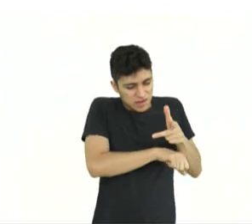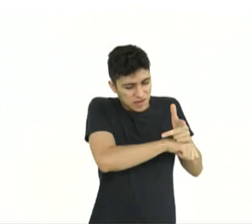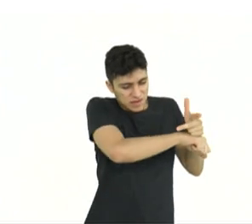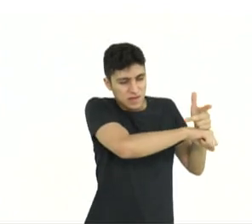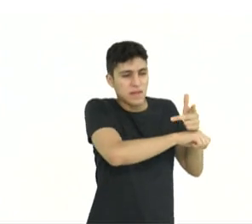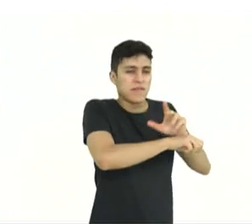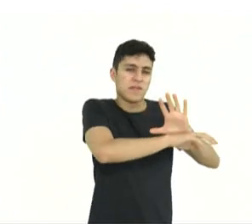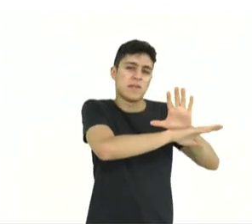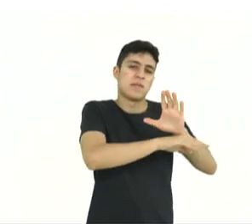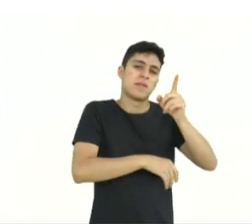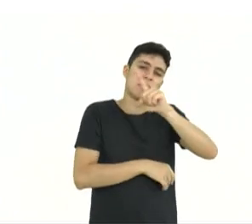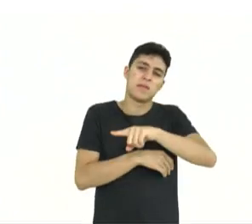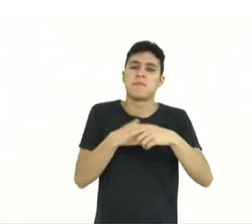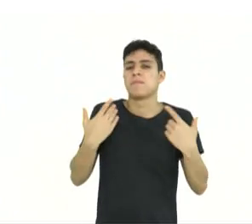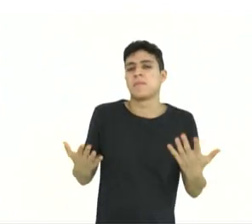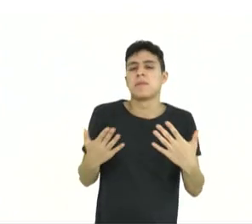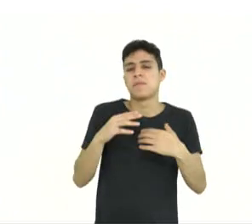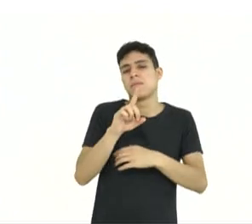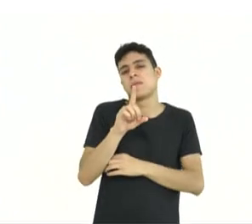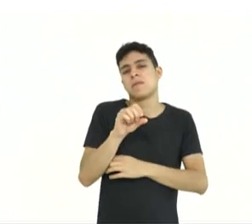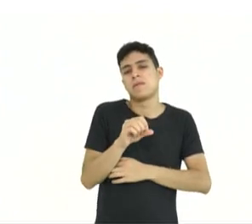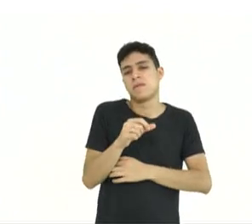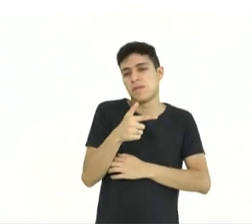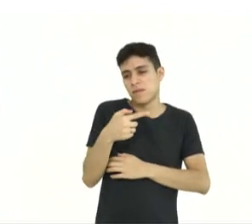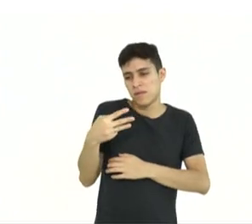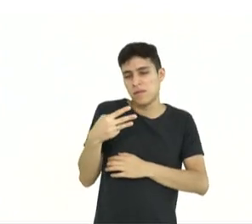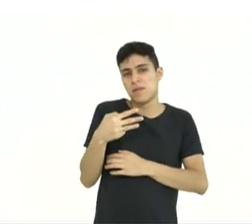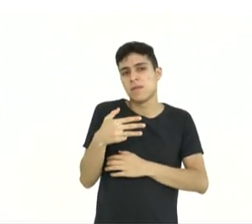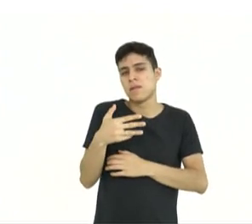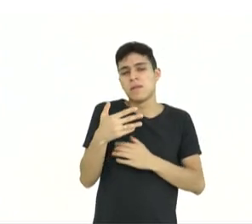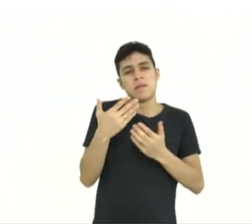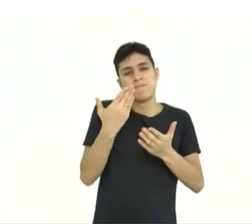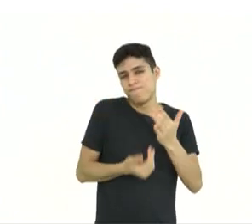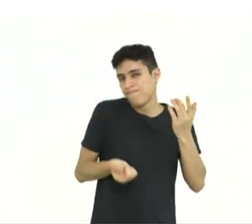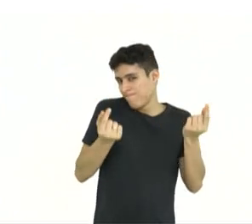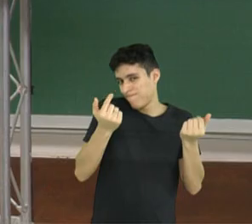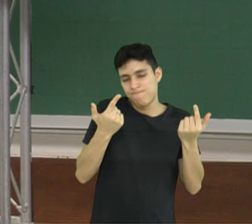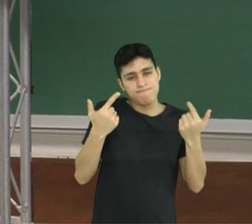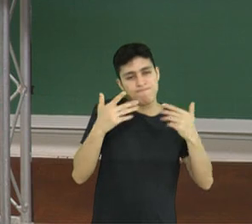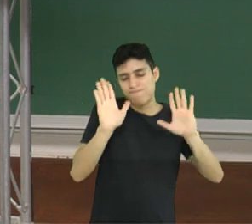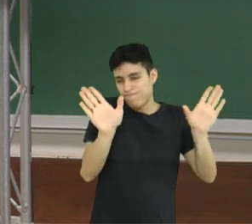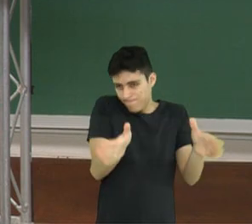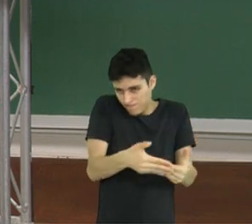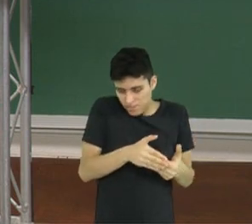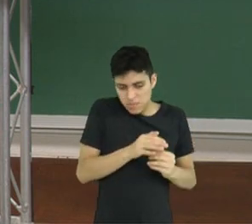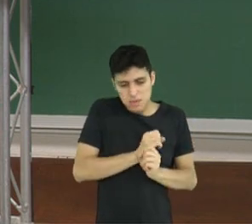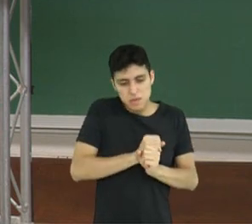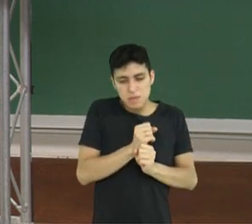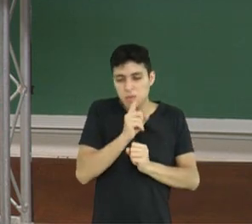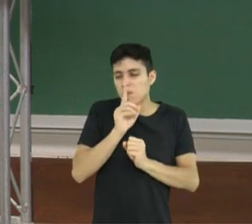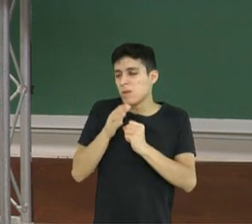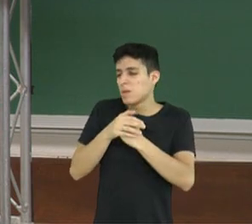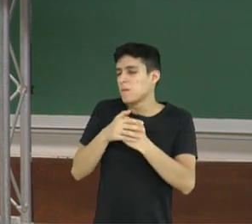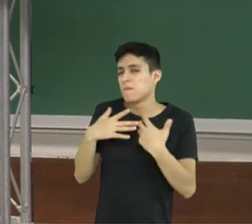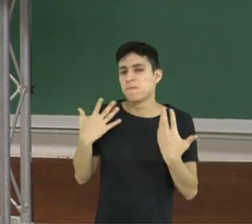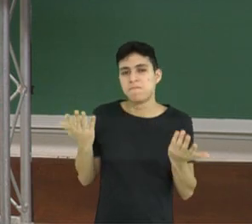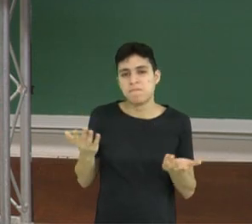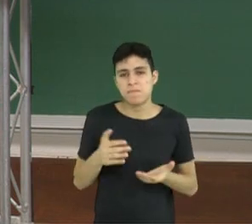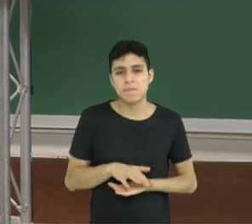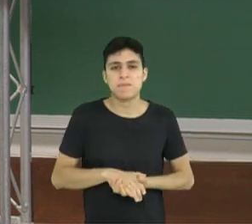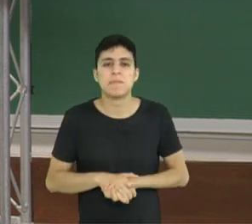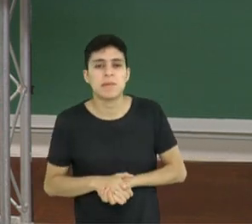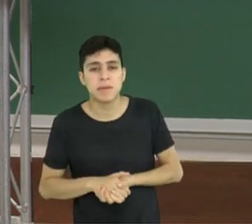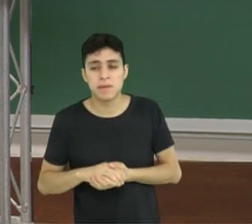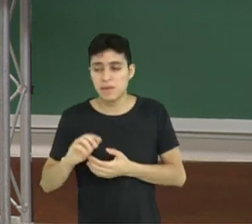e em 1923 e faliu a a produtora dele ficou anos escondido do mundo né